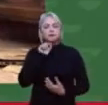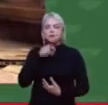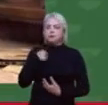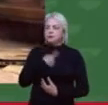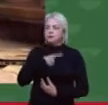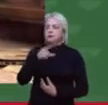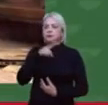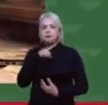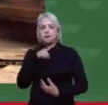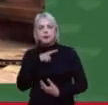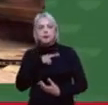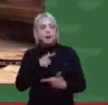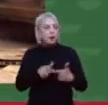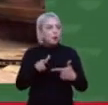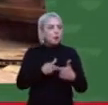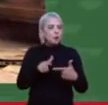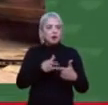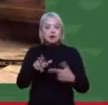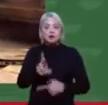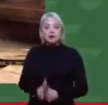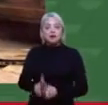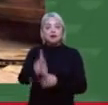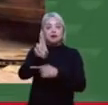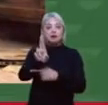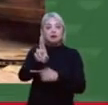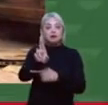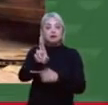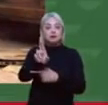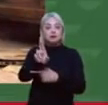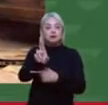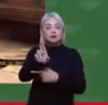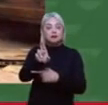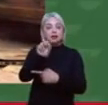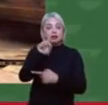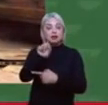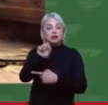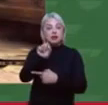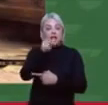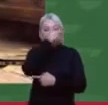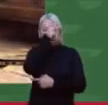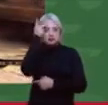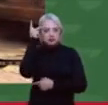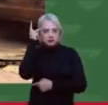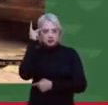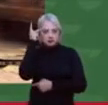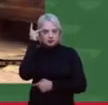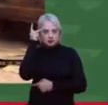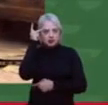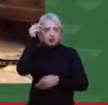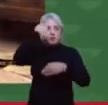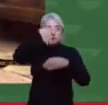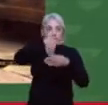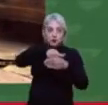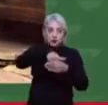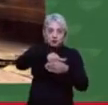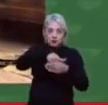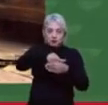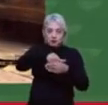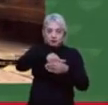nós teremos um problema de representação, na medida em que as pessoas votarão